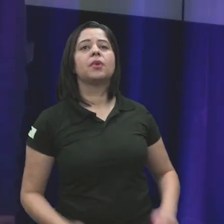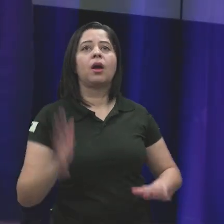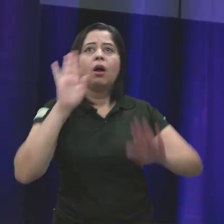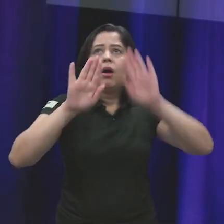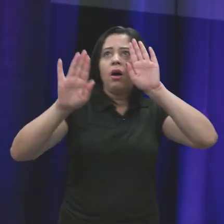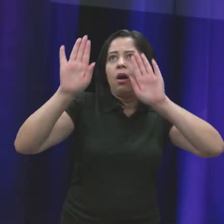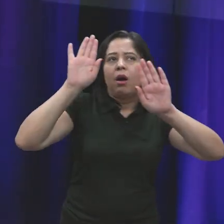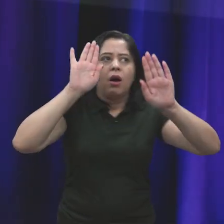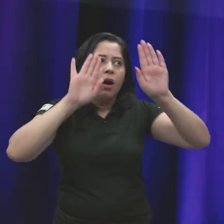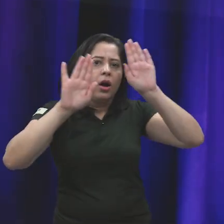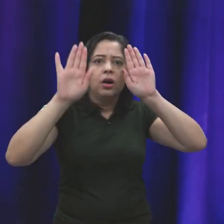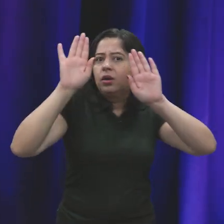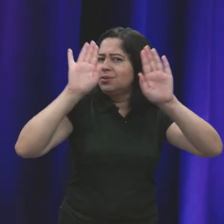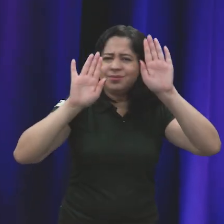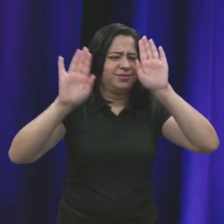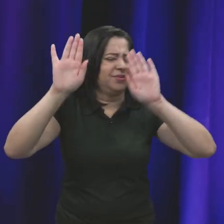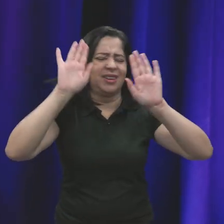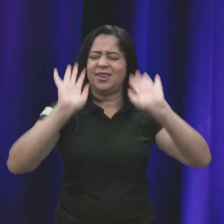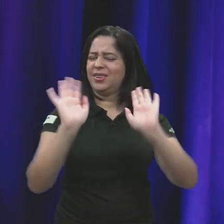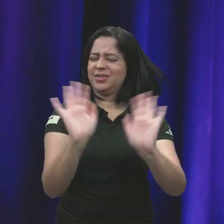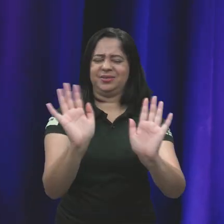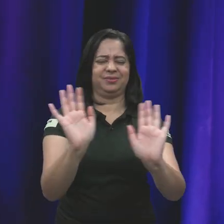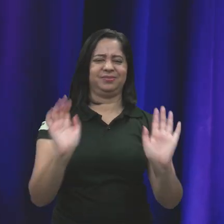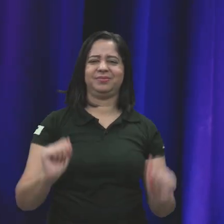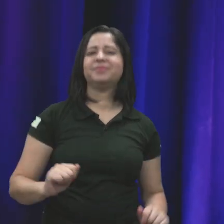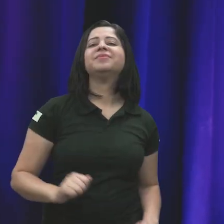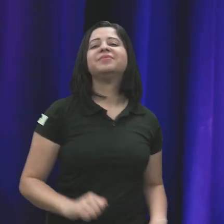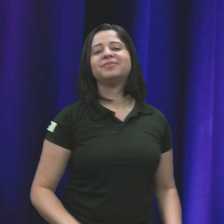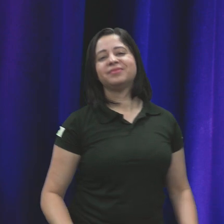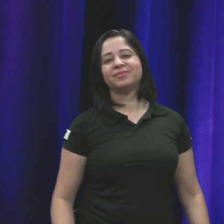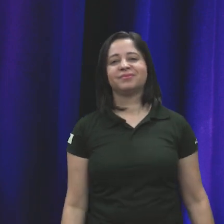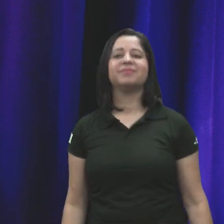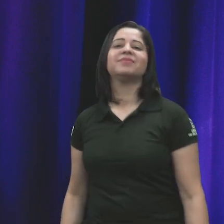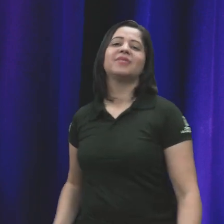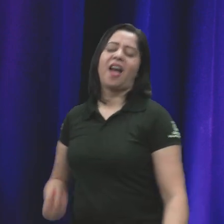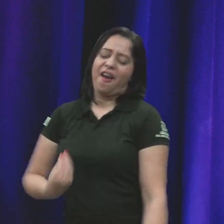don't worry. A vida é bela,